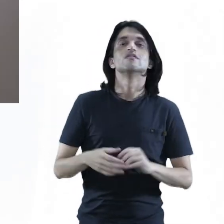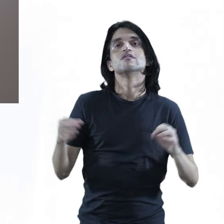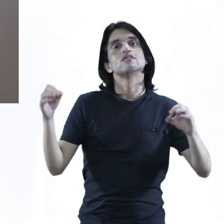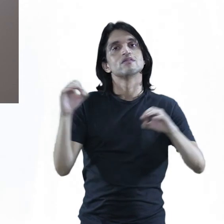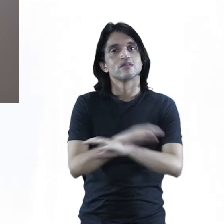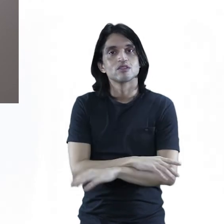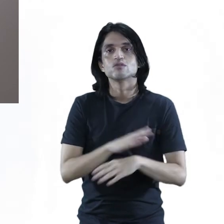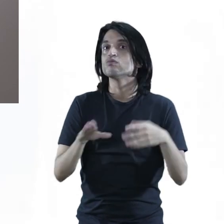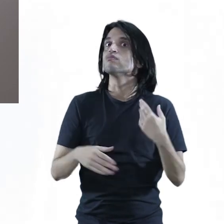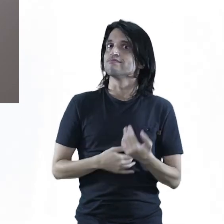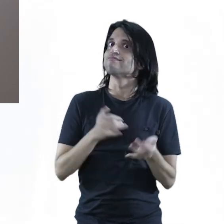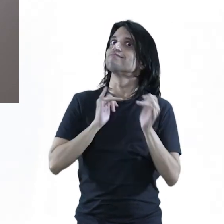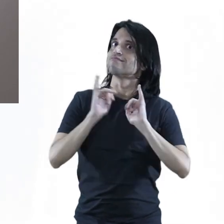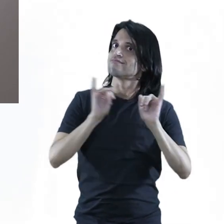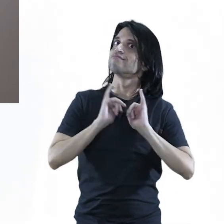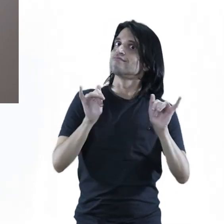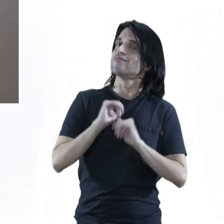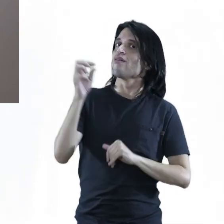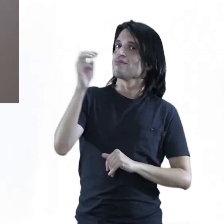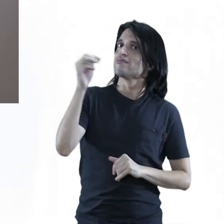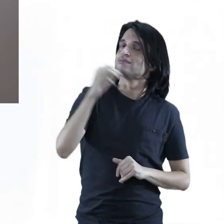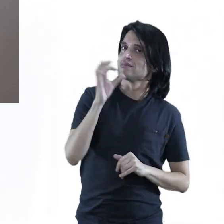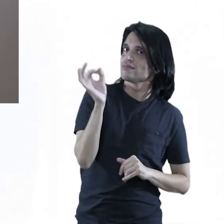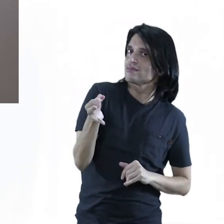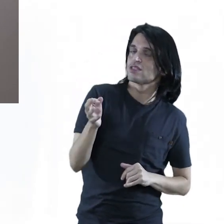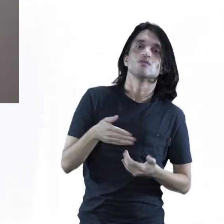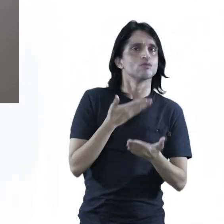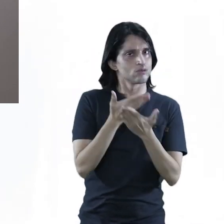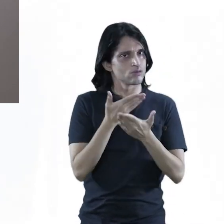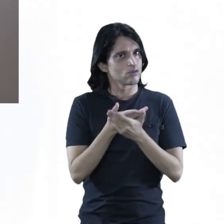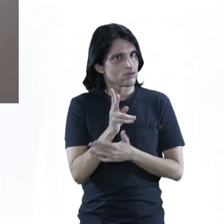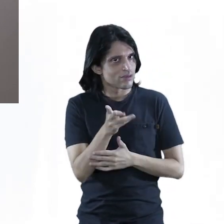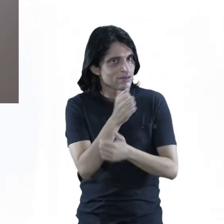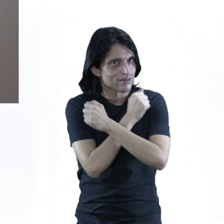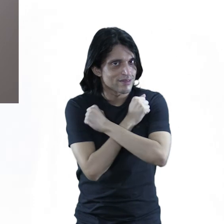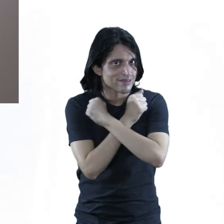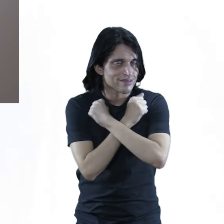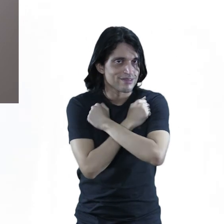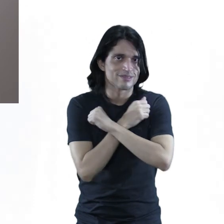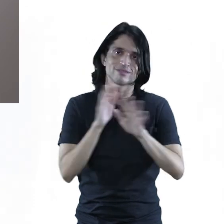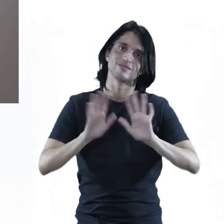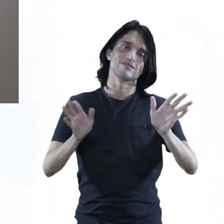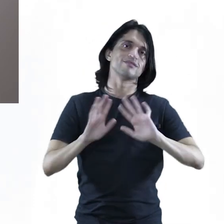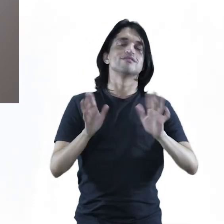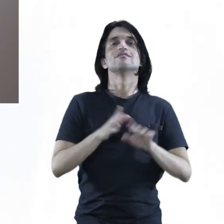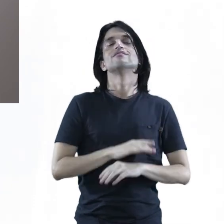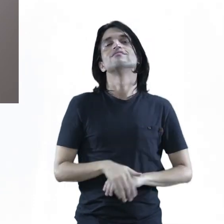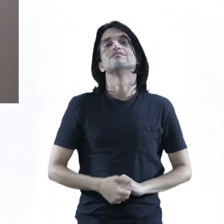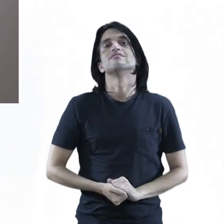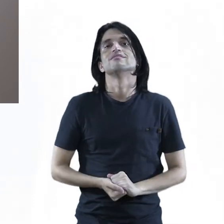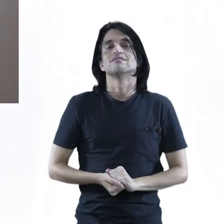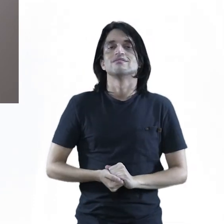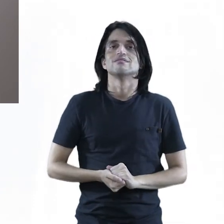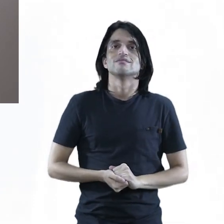Chegamos à final. Como adquirimos informações sobre a matemática? Continue estudando. Um fraterno abraço. Até nosso próximo encontro.